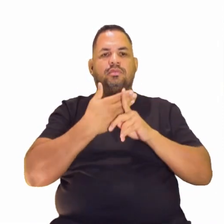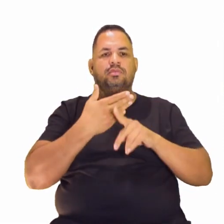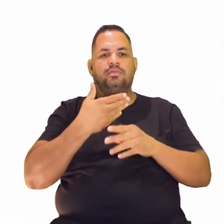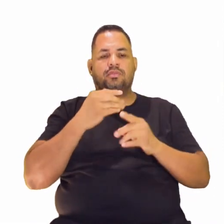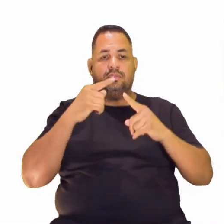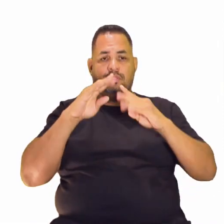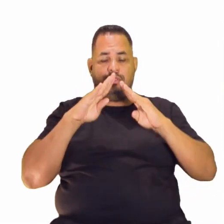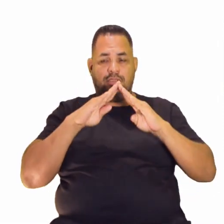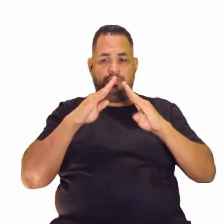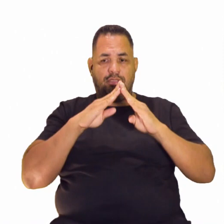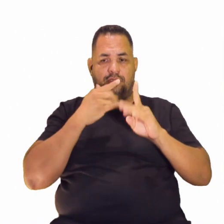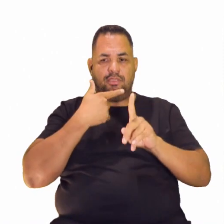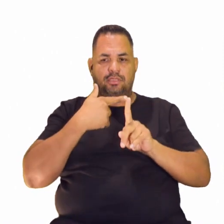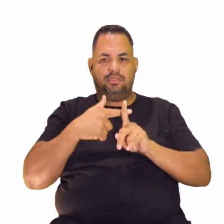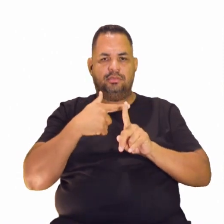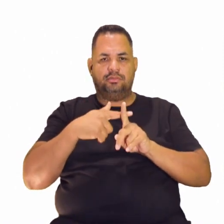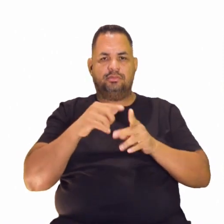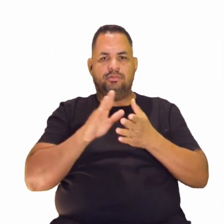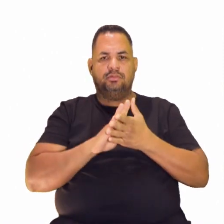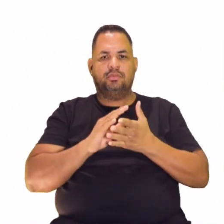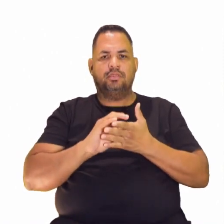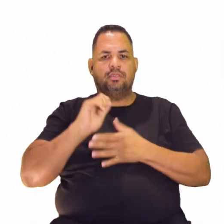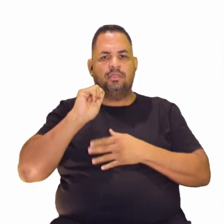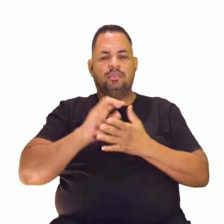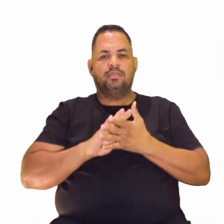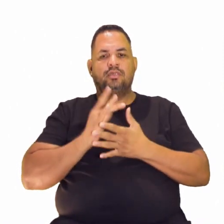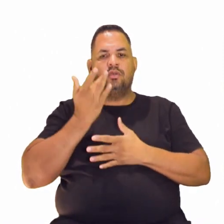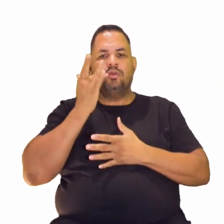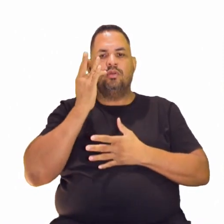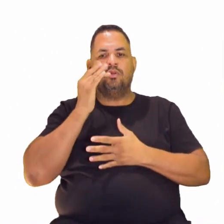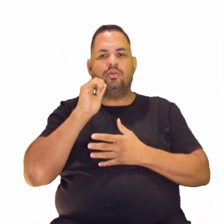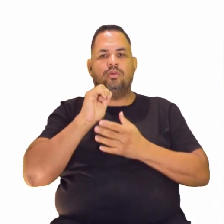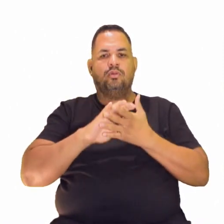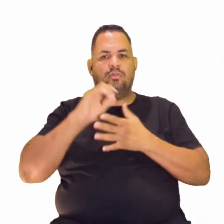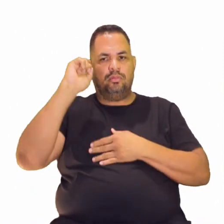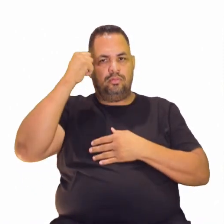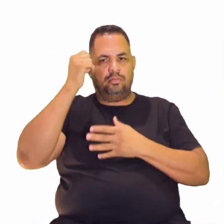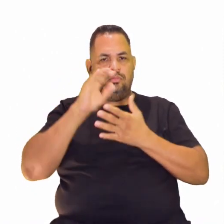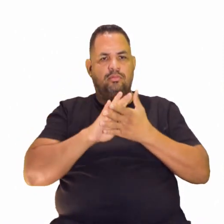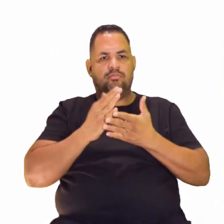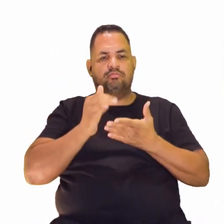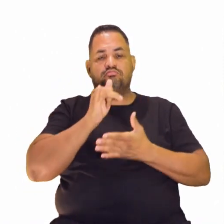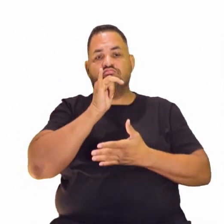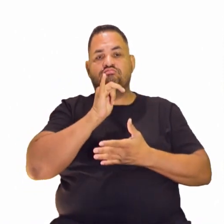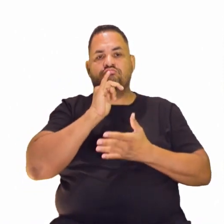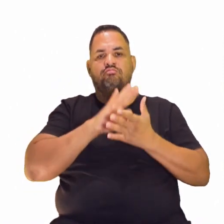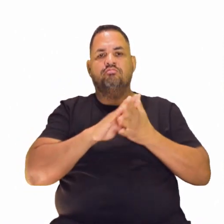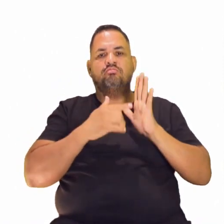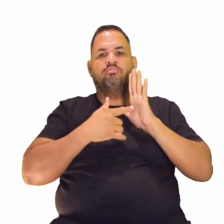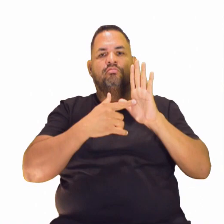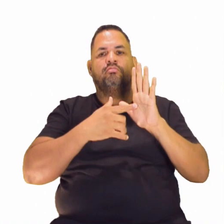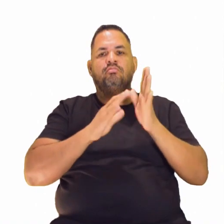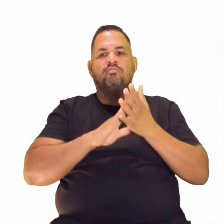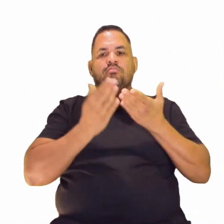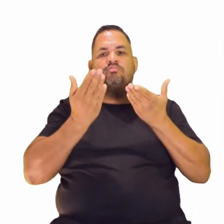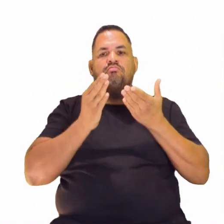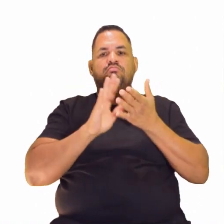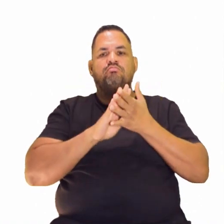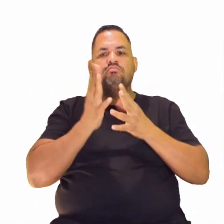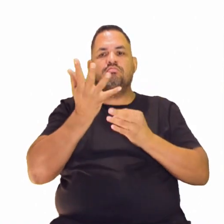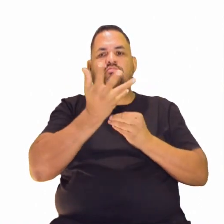São Francisco, em Ouro Preto, por exemplo, bem como sua realização, expressam uma obra de